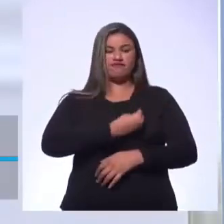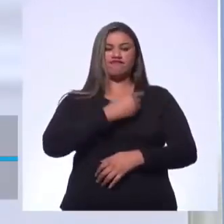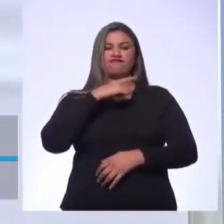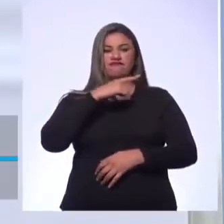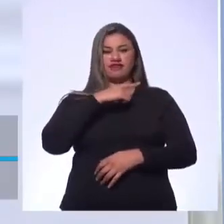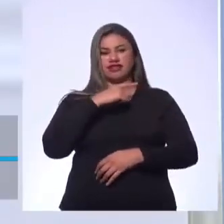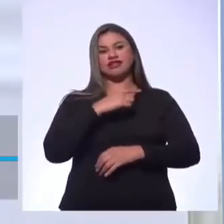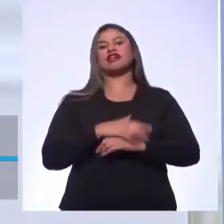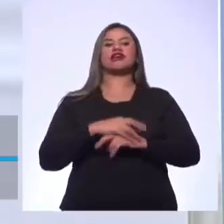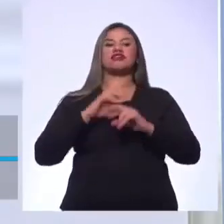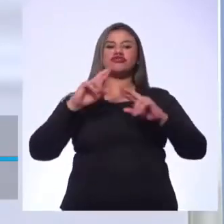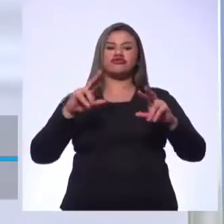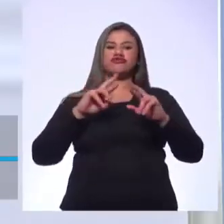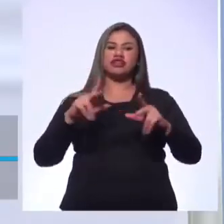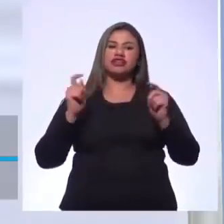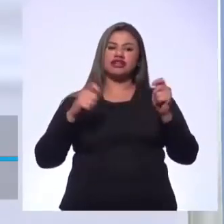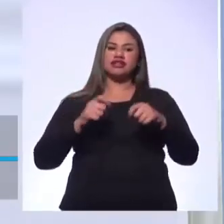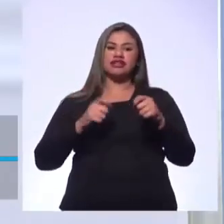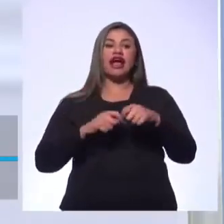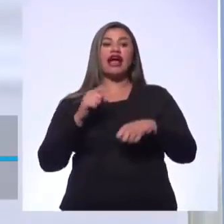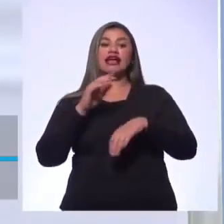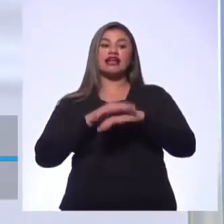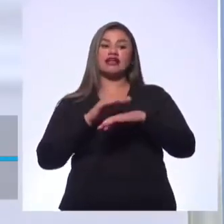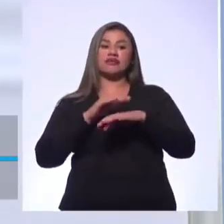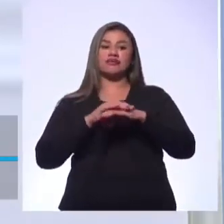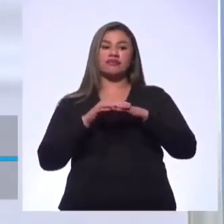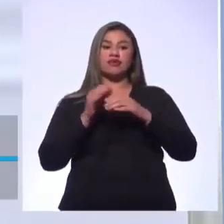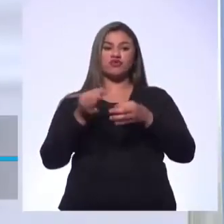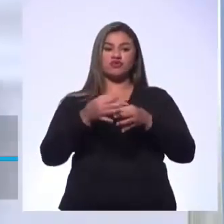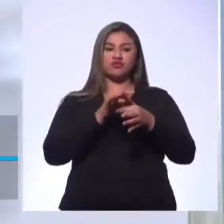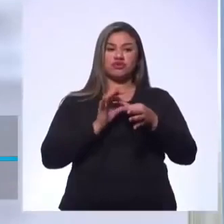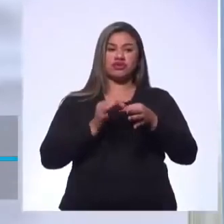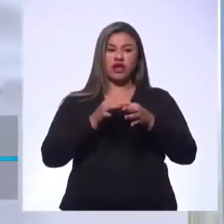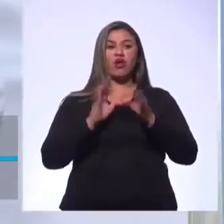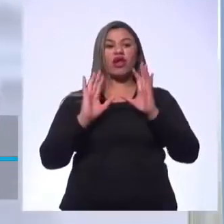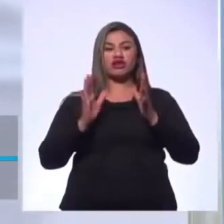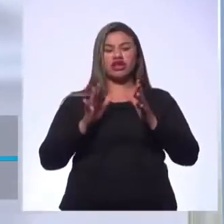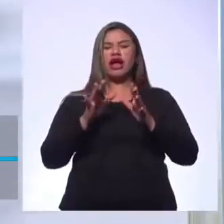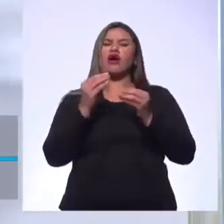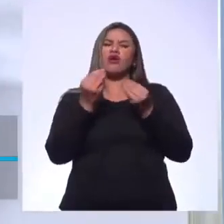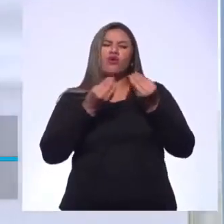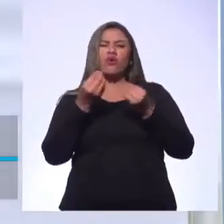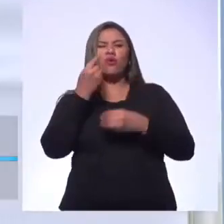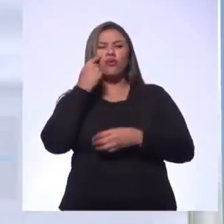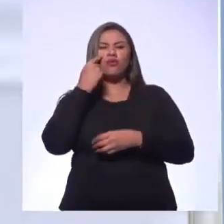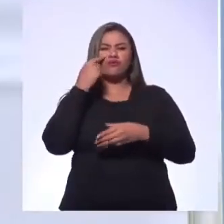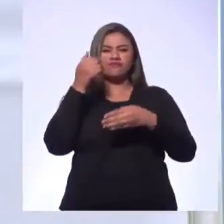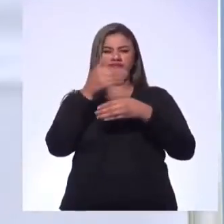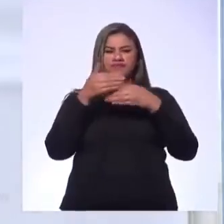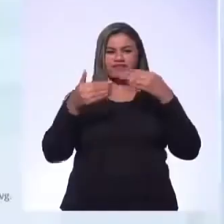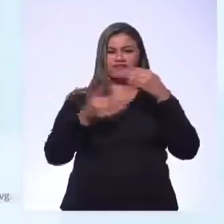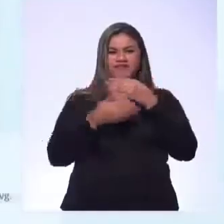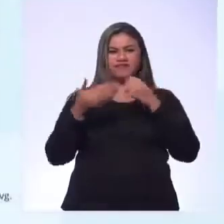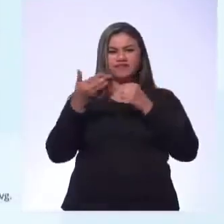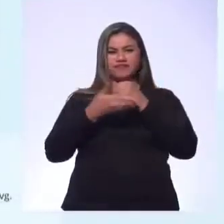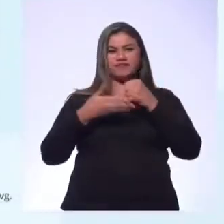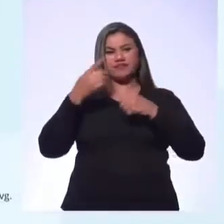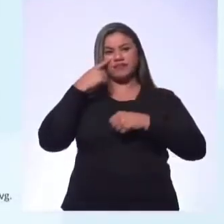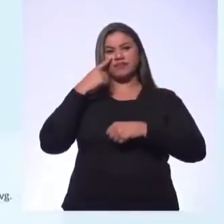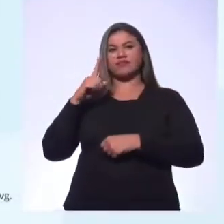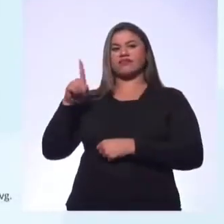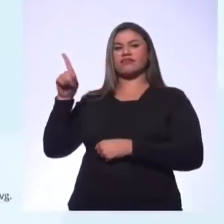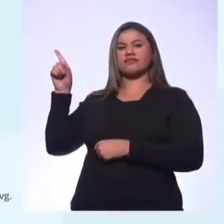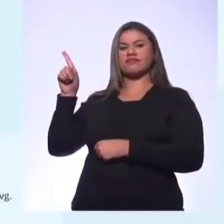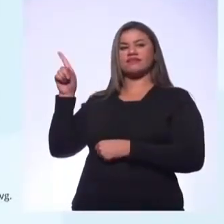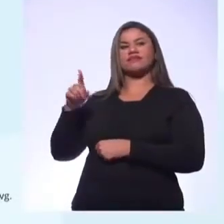é uma das diferenças cruciais. E ela já é formada por célula. Que tipo de célula? Vamos dar uma olhadinha aí na estrutura da bactéria.